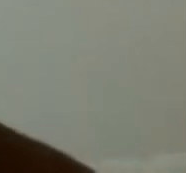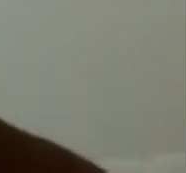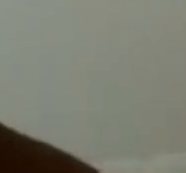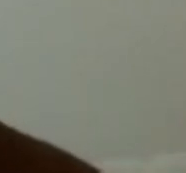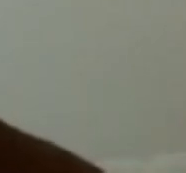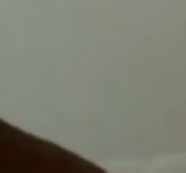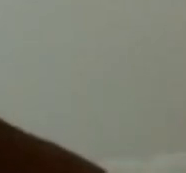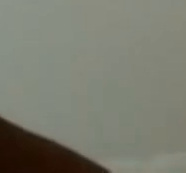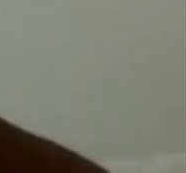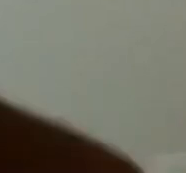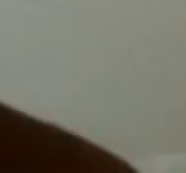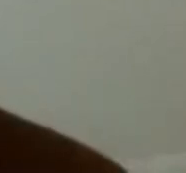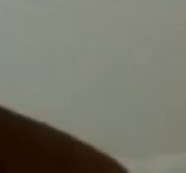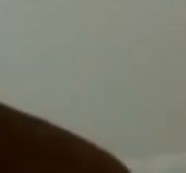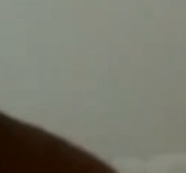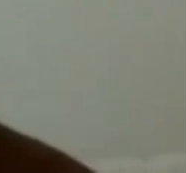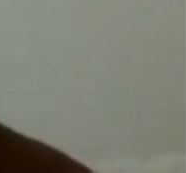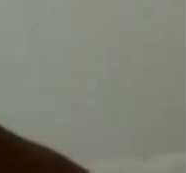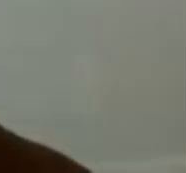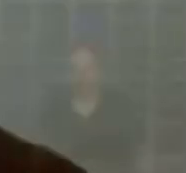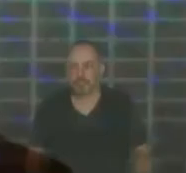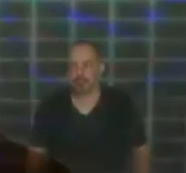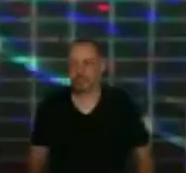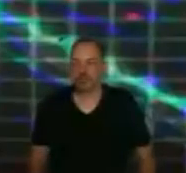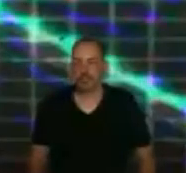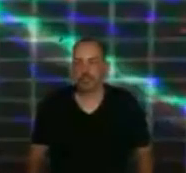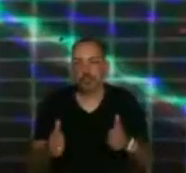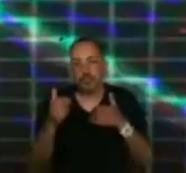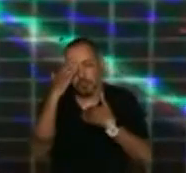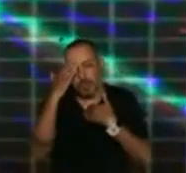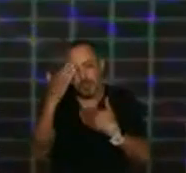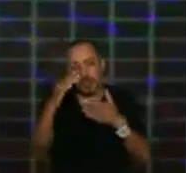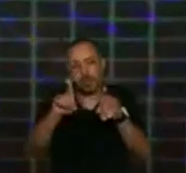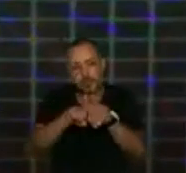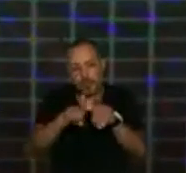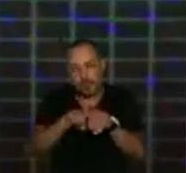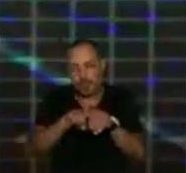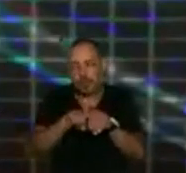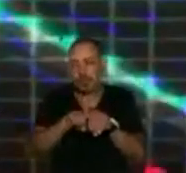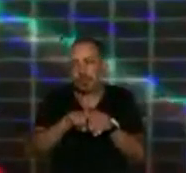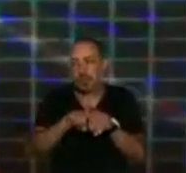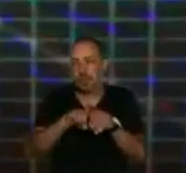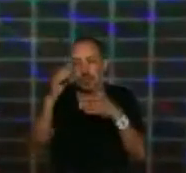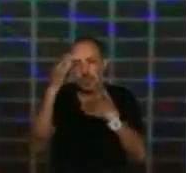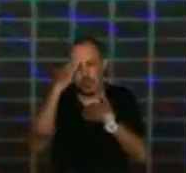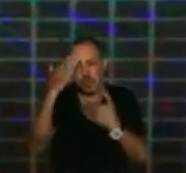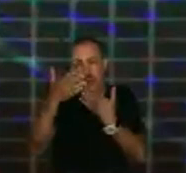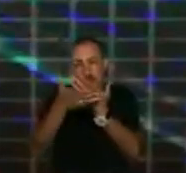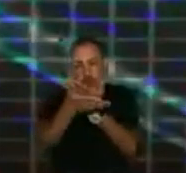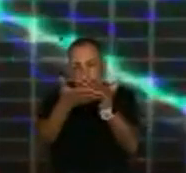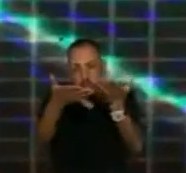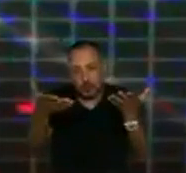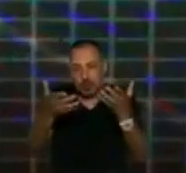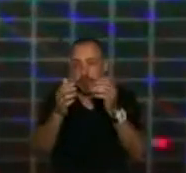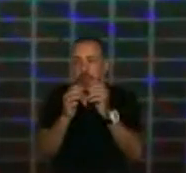aí, e seguimos em frente. Maravilha. Obrigado também, Alexandre. Agradeço você que ficou